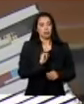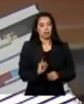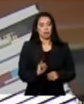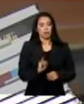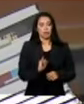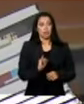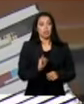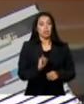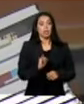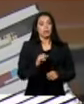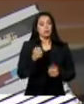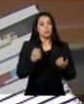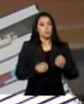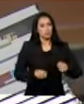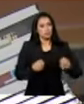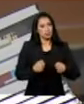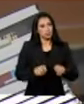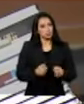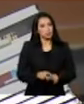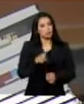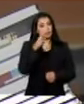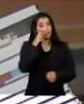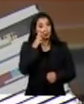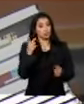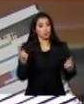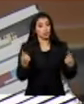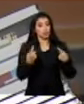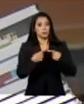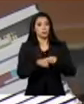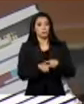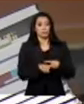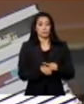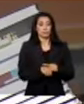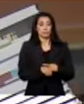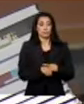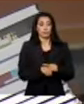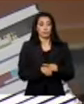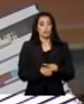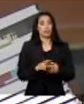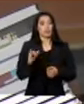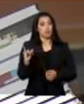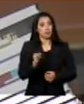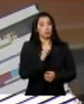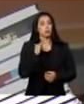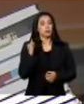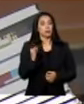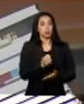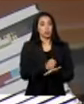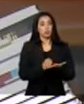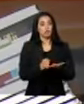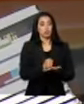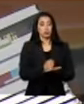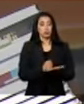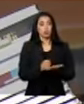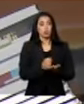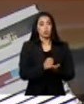surge necessário aferir-se à controvérsia judicial relevante, com base em